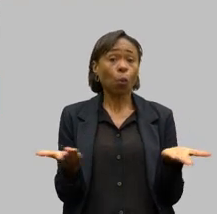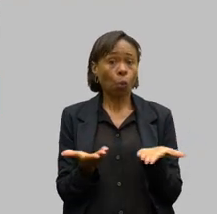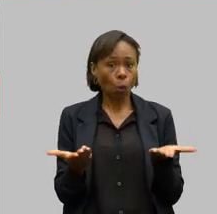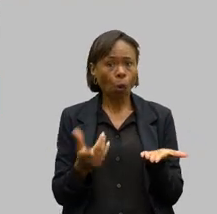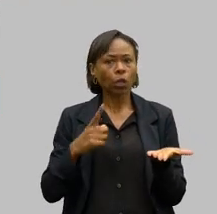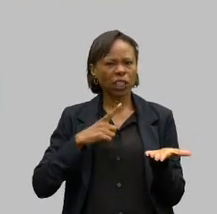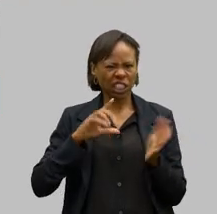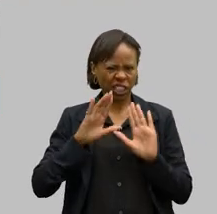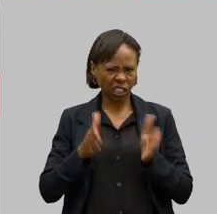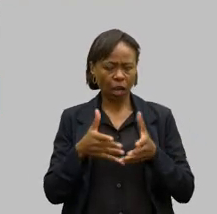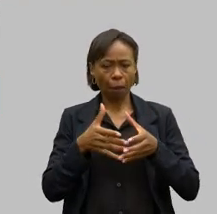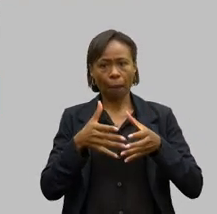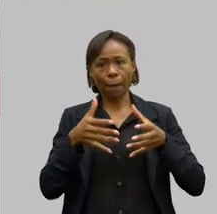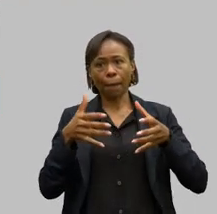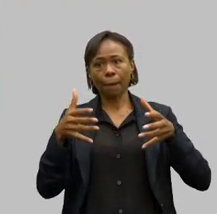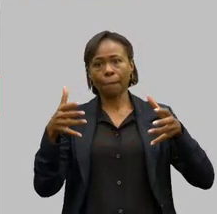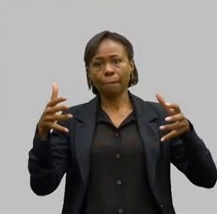assim,